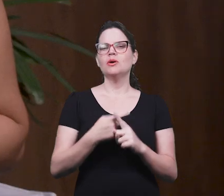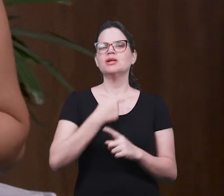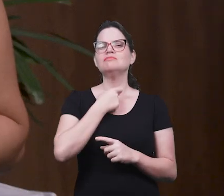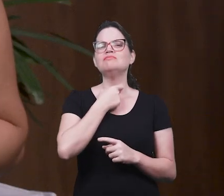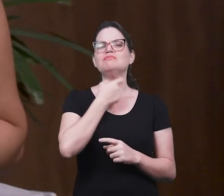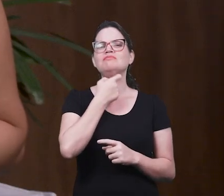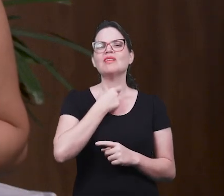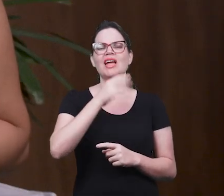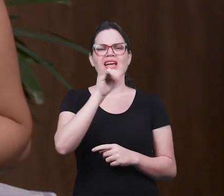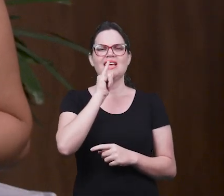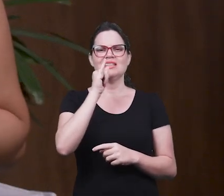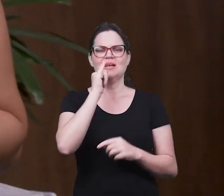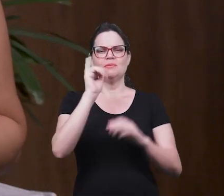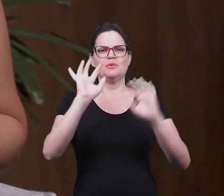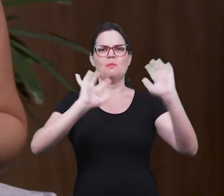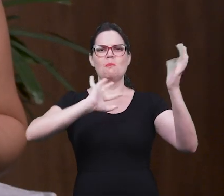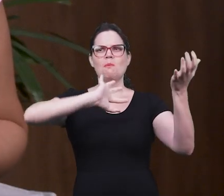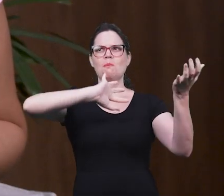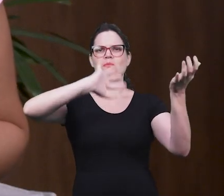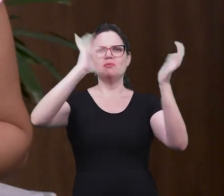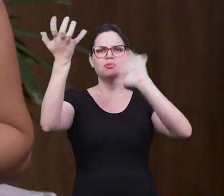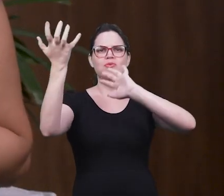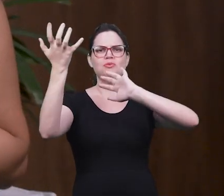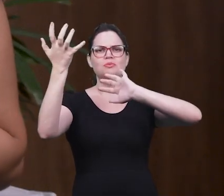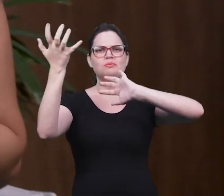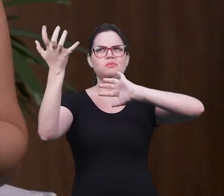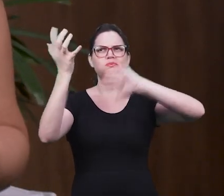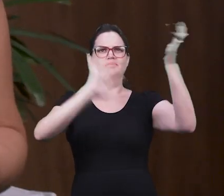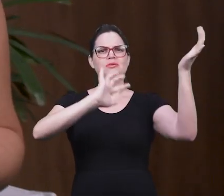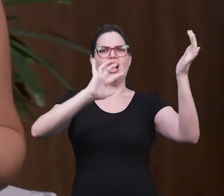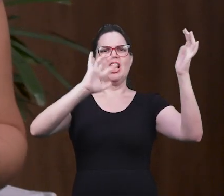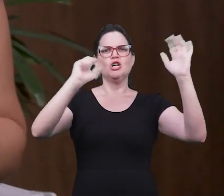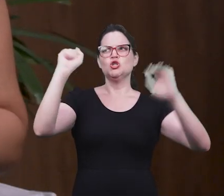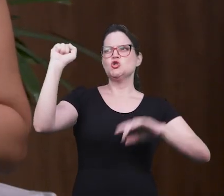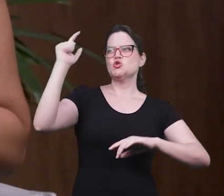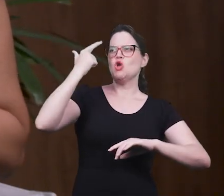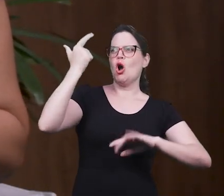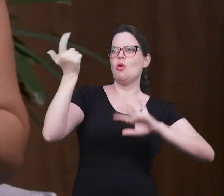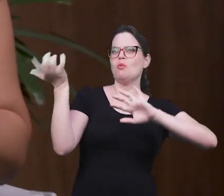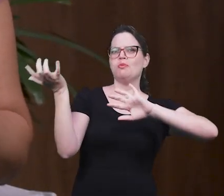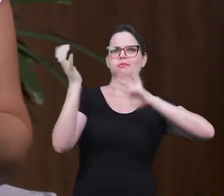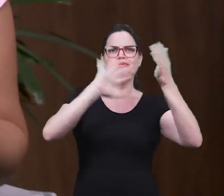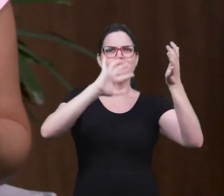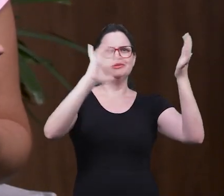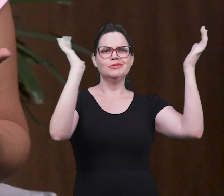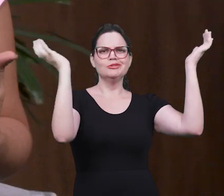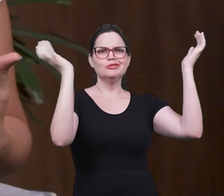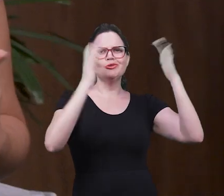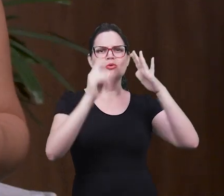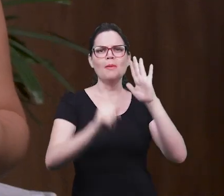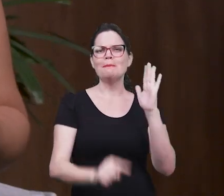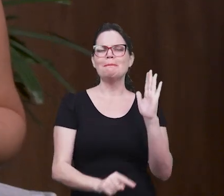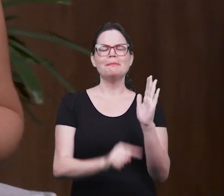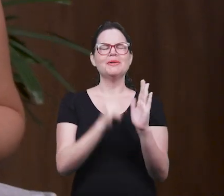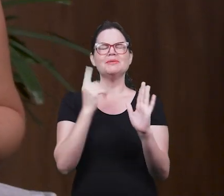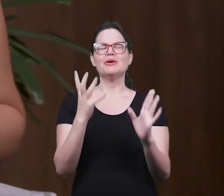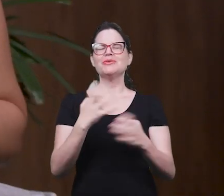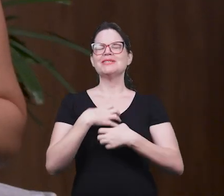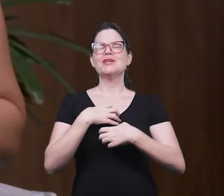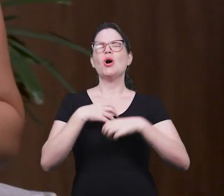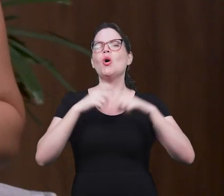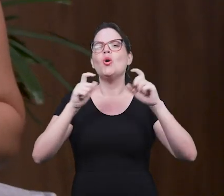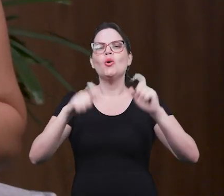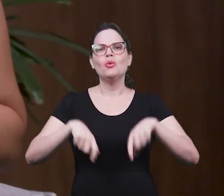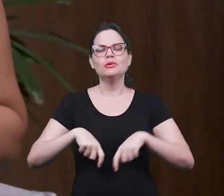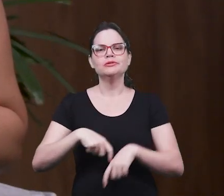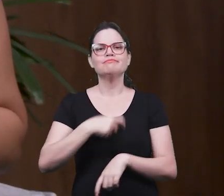a nossa garganta é o primeiro termômetro para mudanças climáticas? Sempre quando há uma mudança climática de temperatura, sentimos